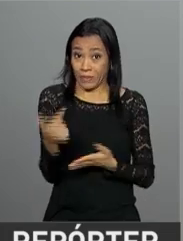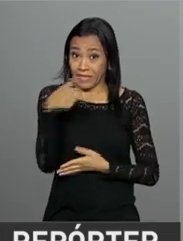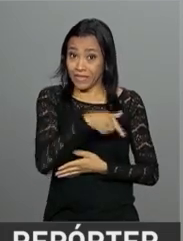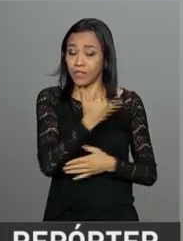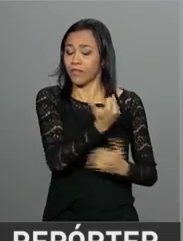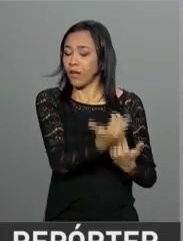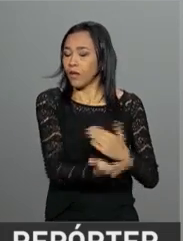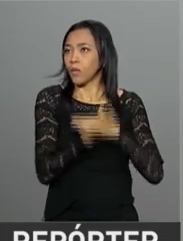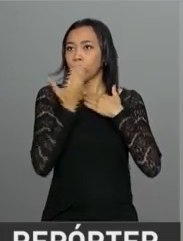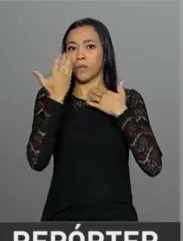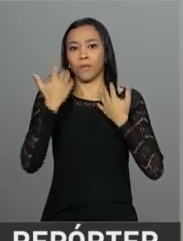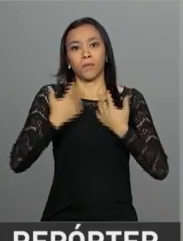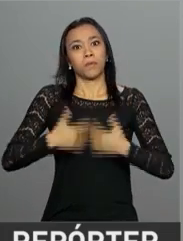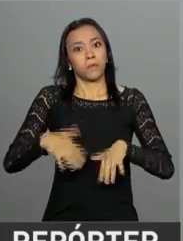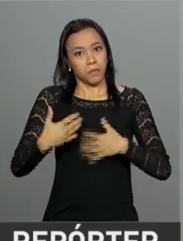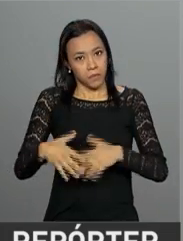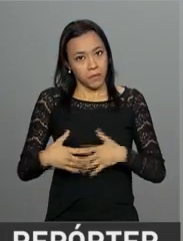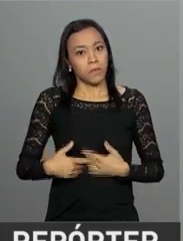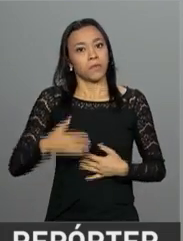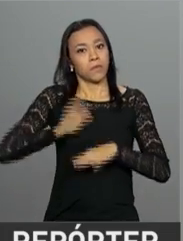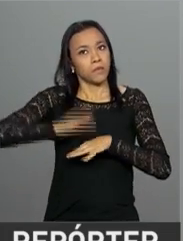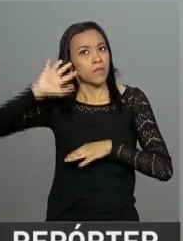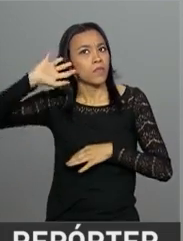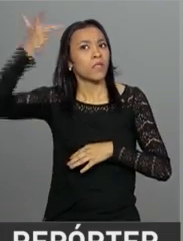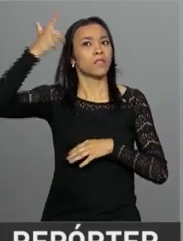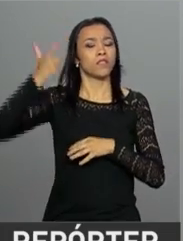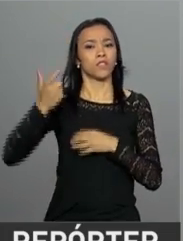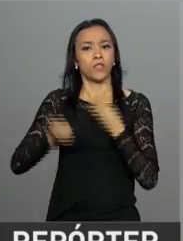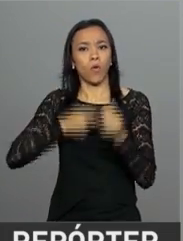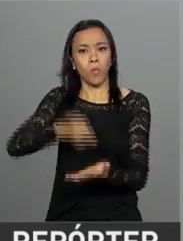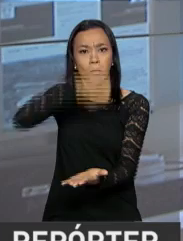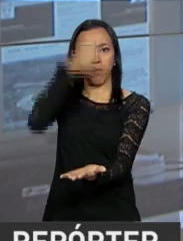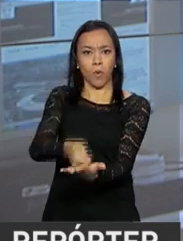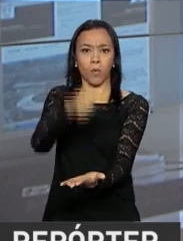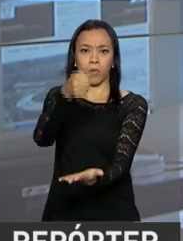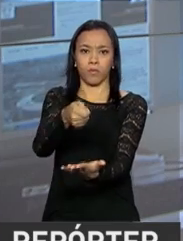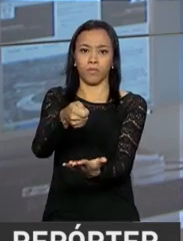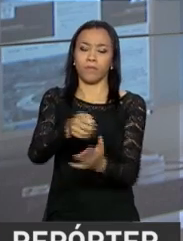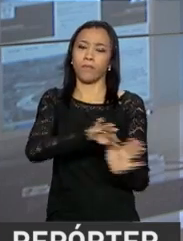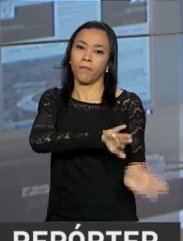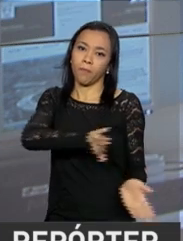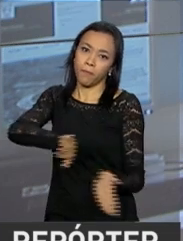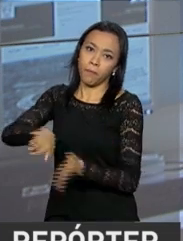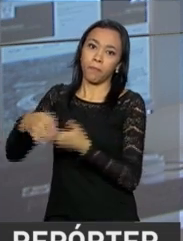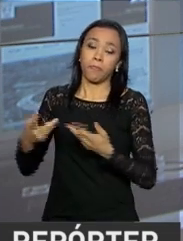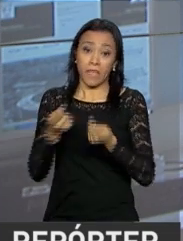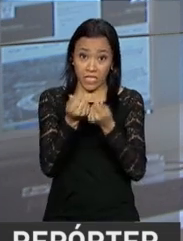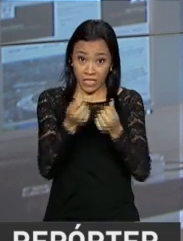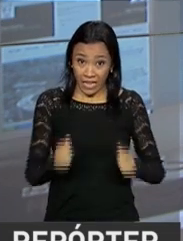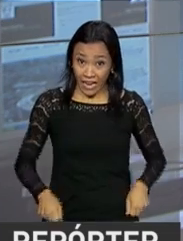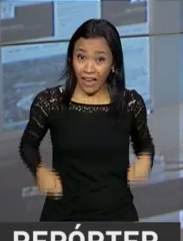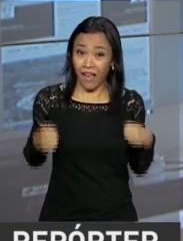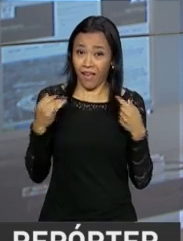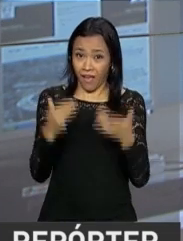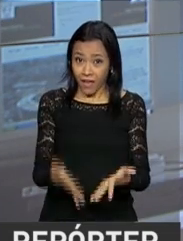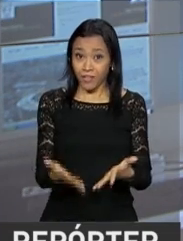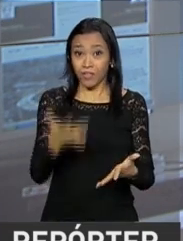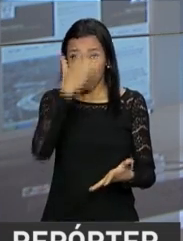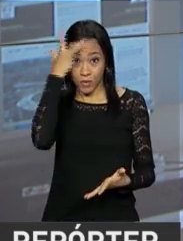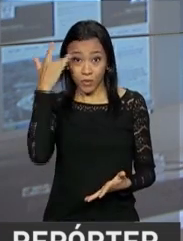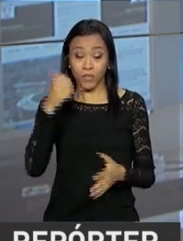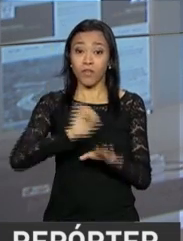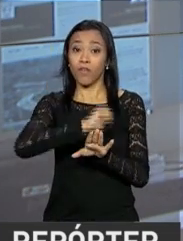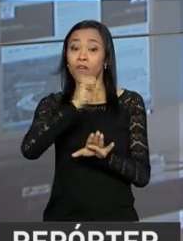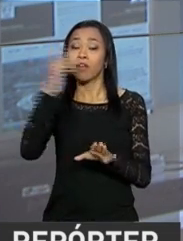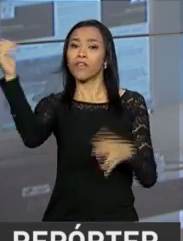vai facilitar a tomada de decisão dos senhores magistrados. Os gastos de estrangeiros aqui no Brasil